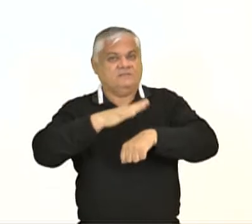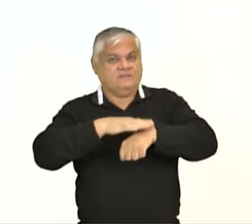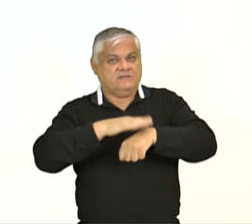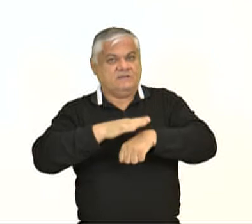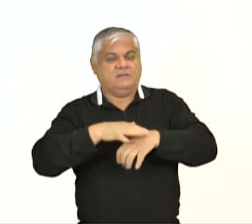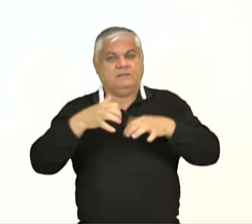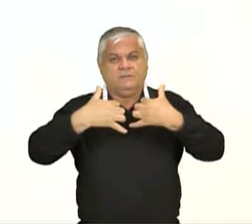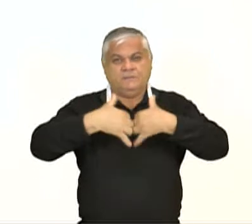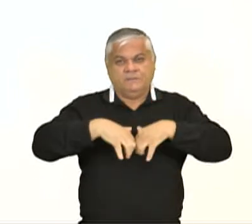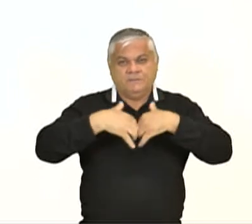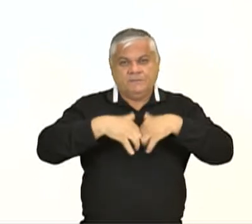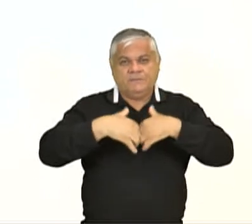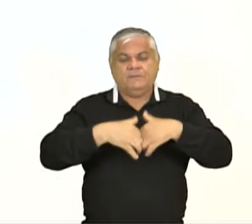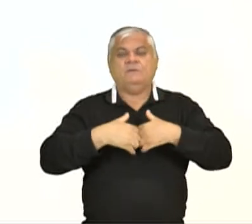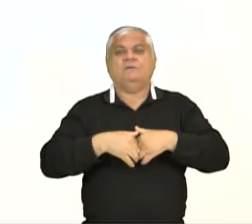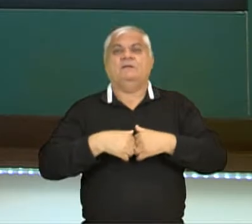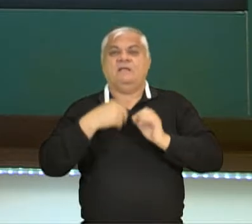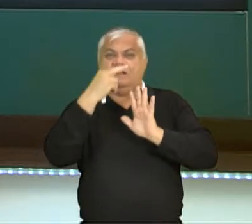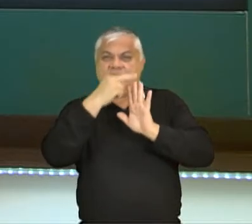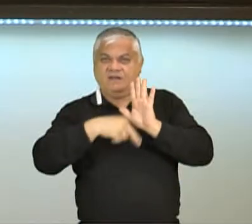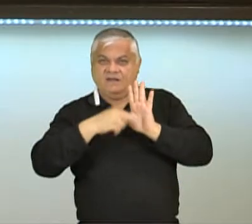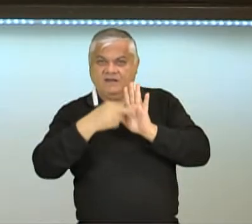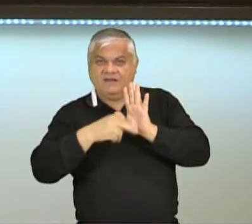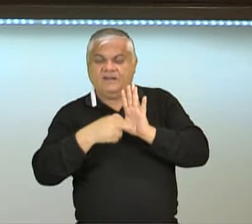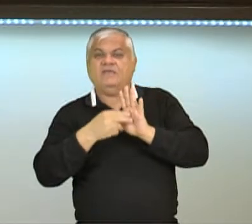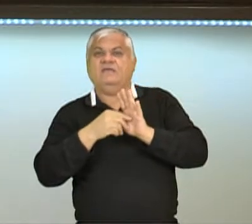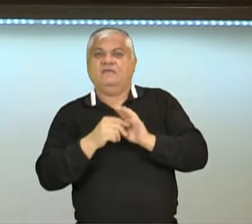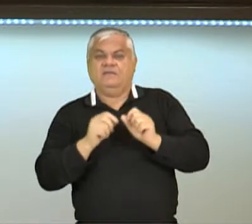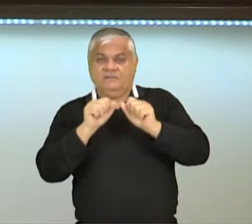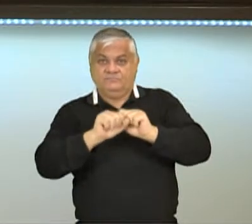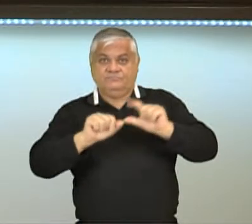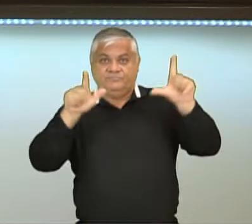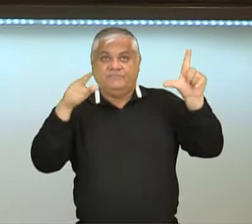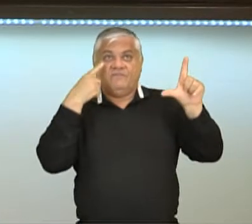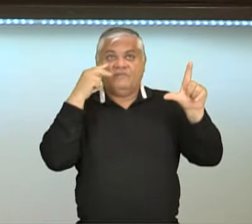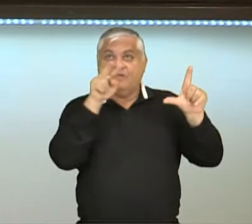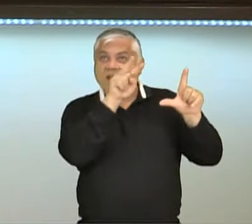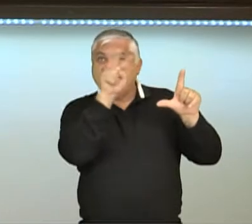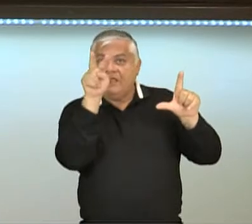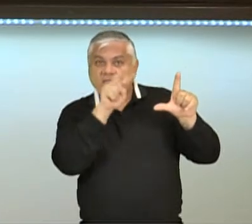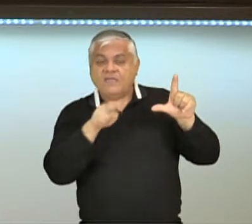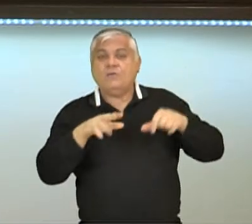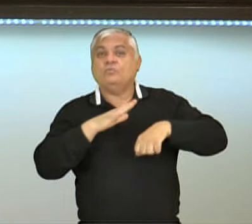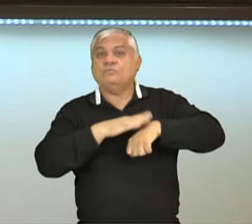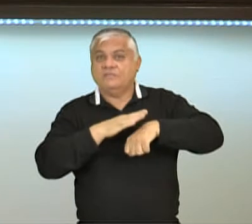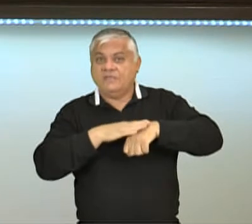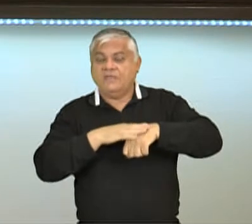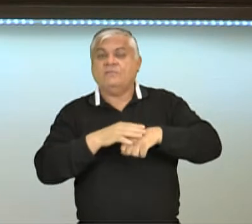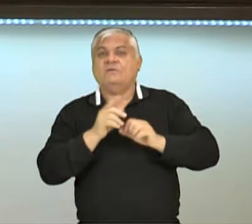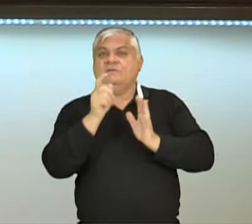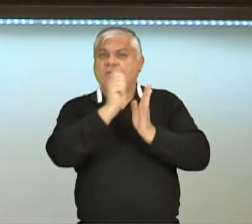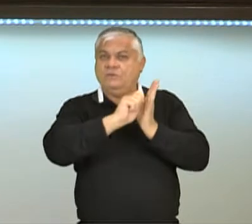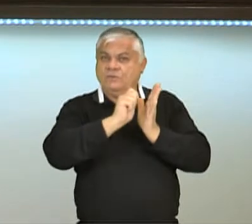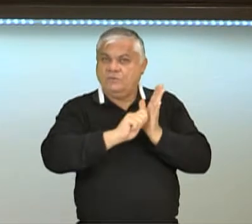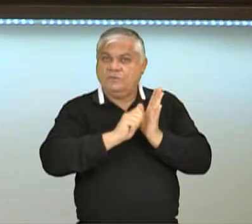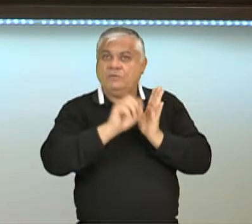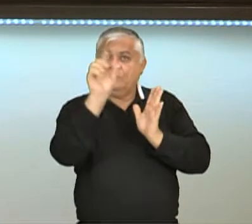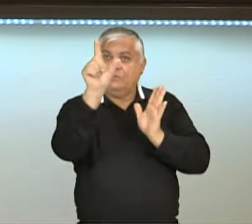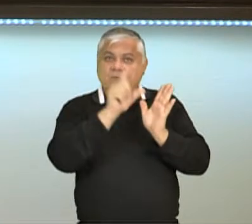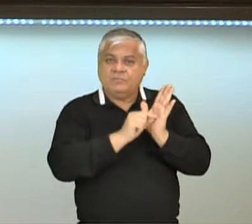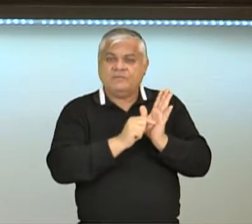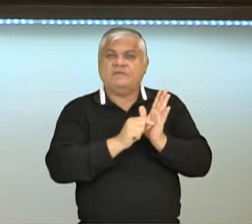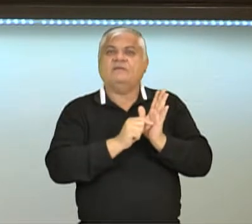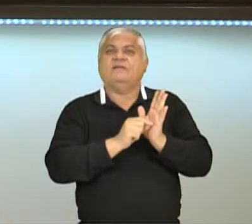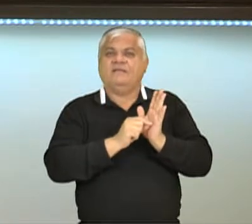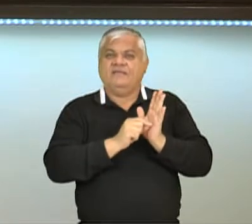um pouquinho sobre o nosso enunciado. A gente vai colocar aqui para vocês também um tempinho o texto 2, vocês vão dar mais uma